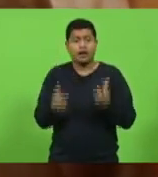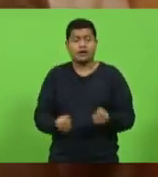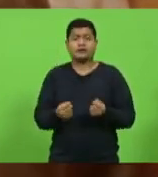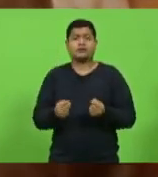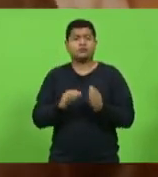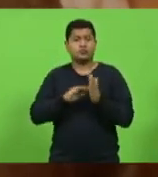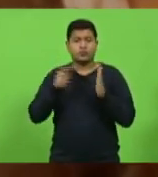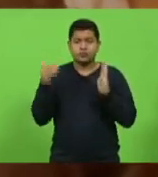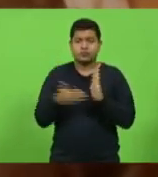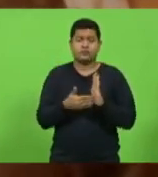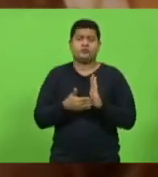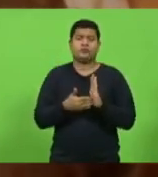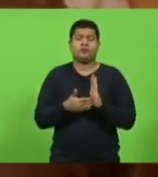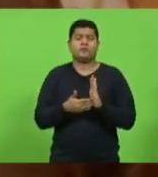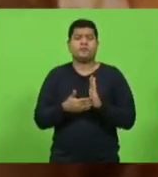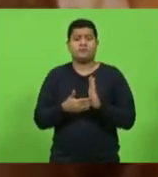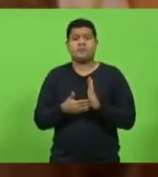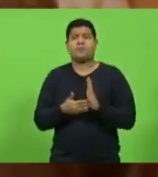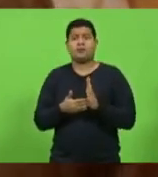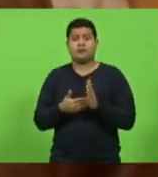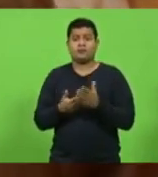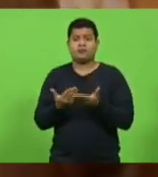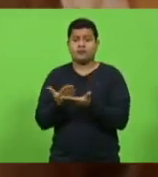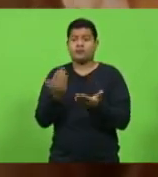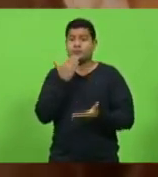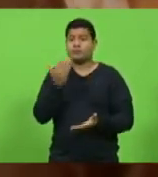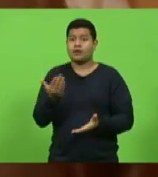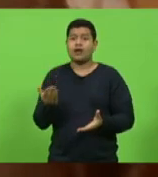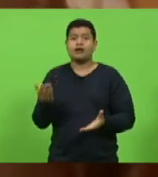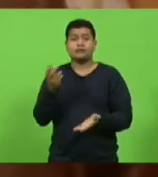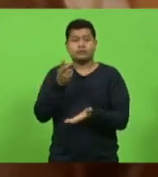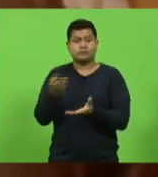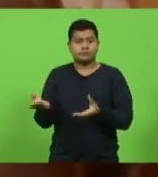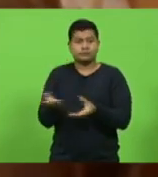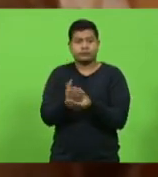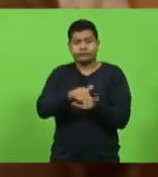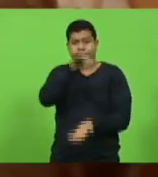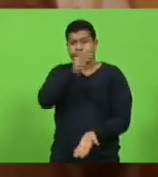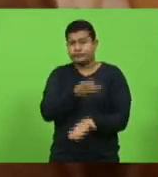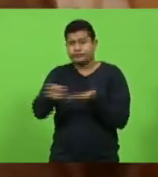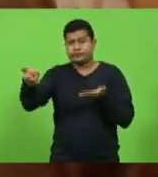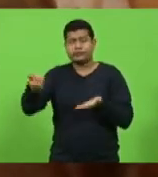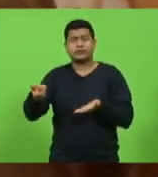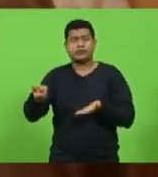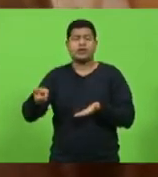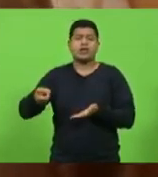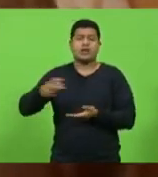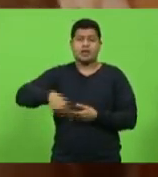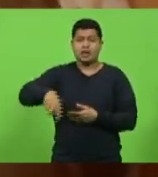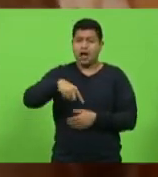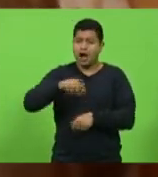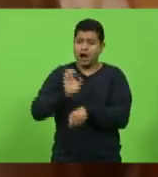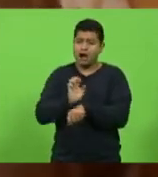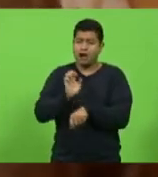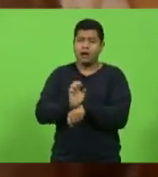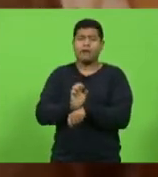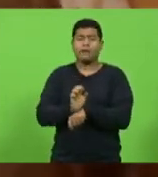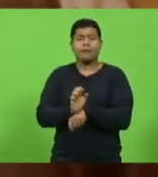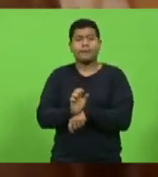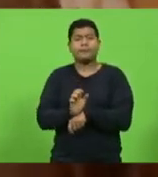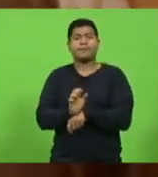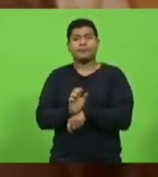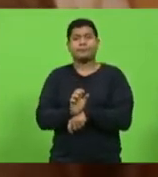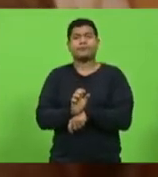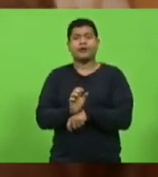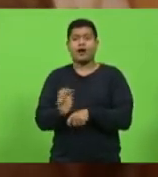total dos pleitos do impeachment, para que o nosso Estado possa ser colocado